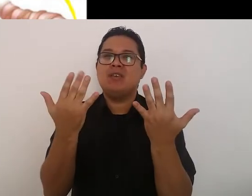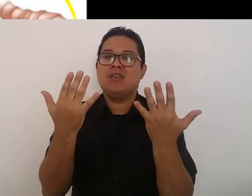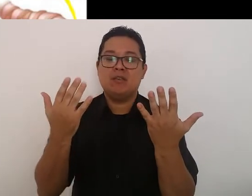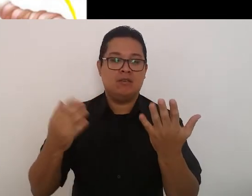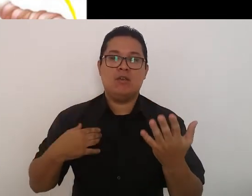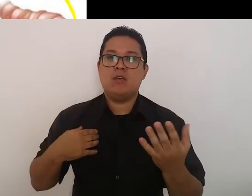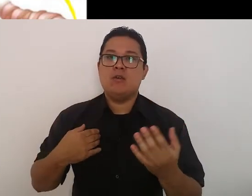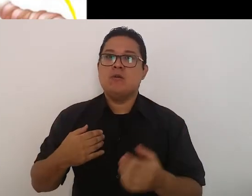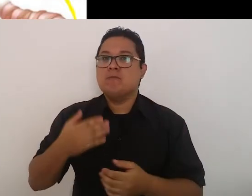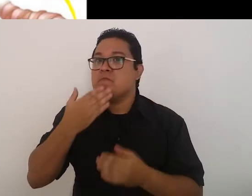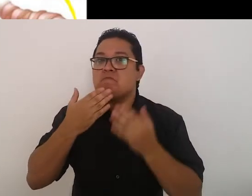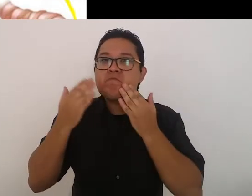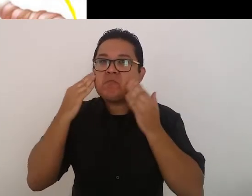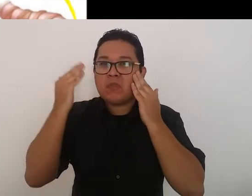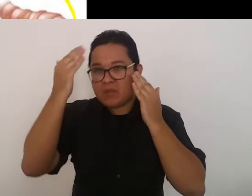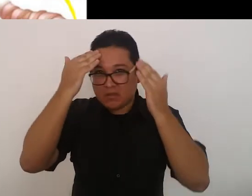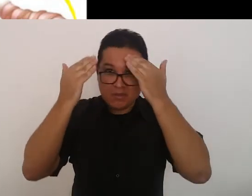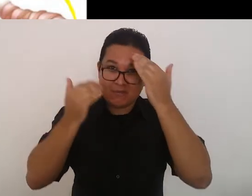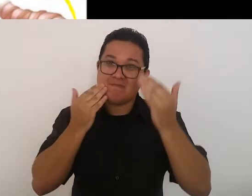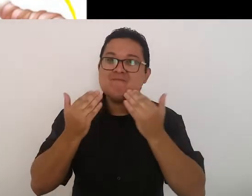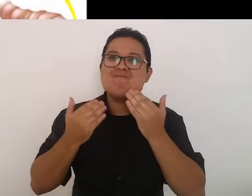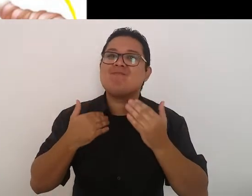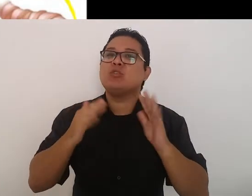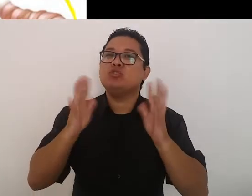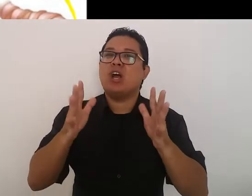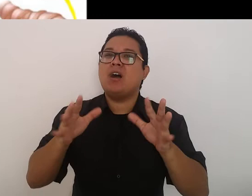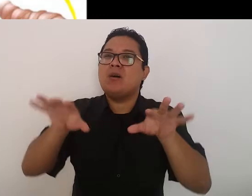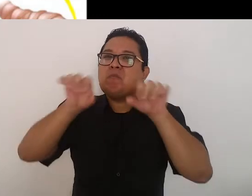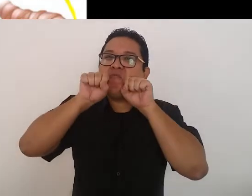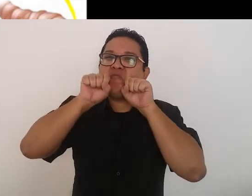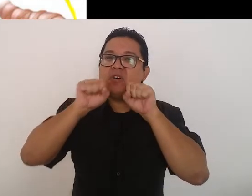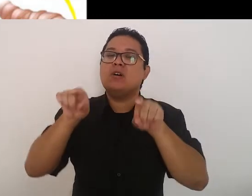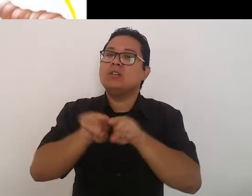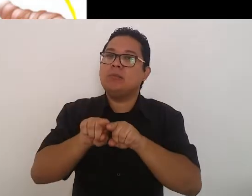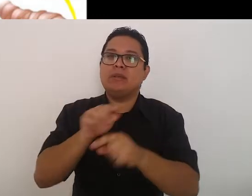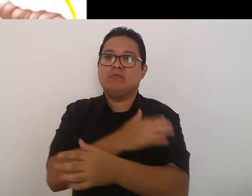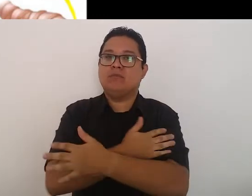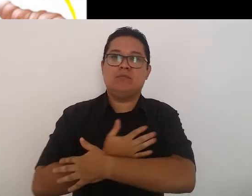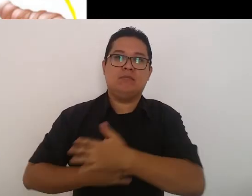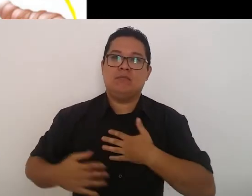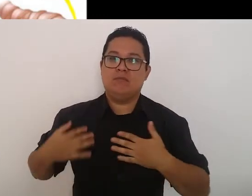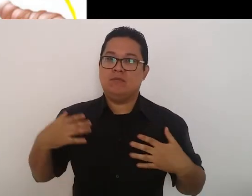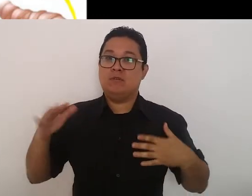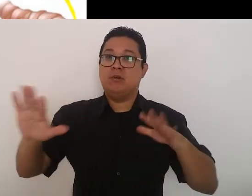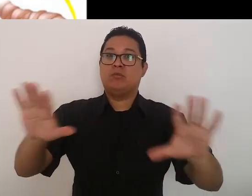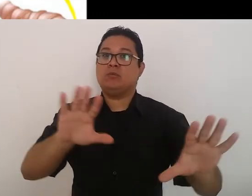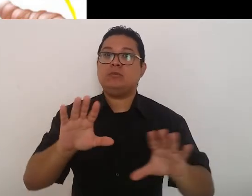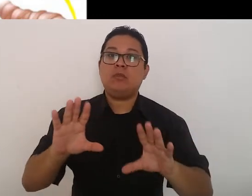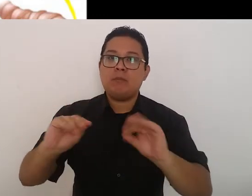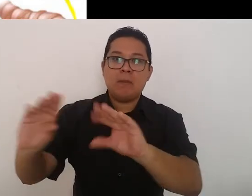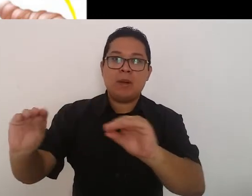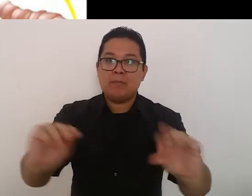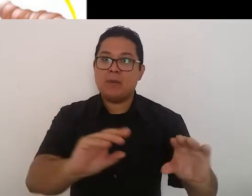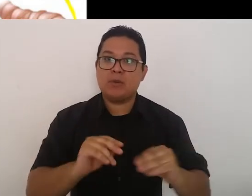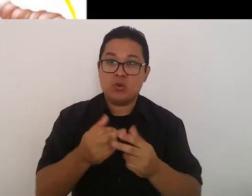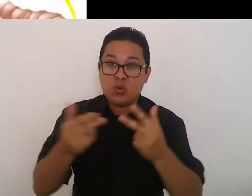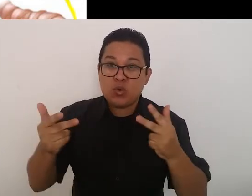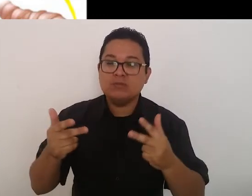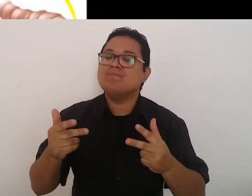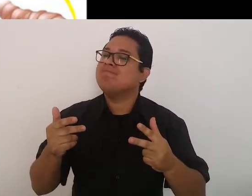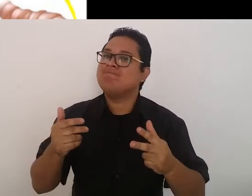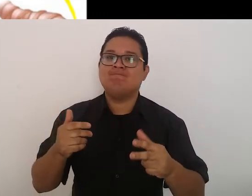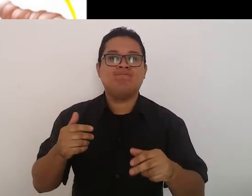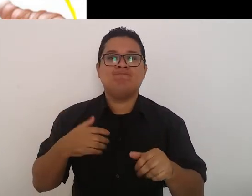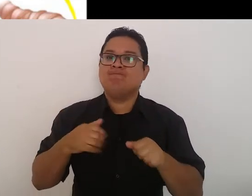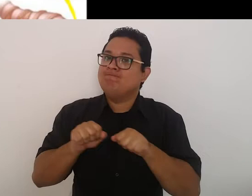vezes, e aí eu peguei no meu mouse, eu peguei aqui. Então ele é uma máquina de se espalhar. Então, se você acomete 60 milhões de